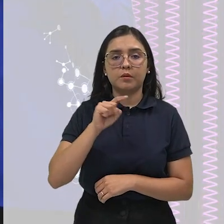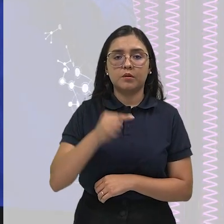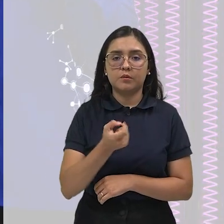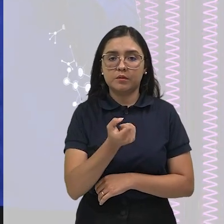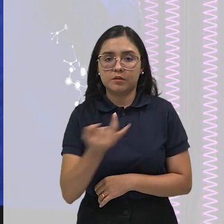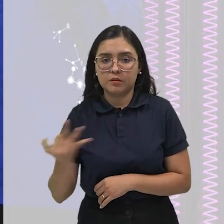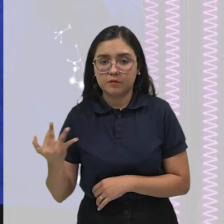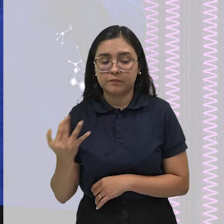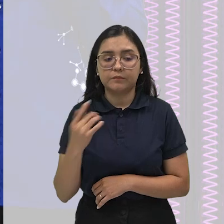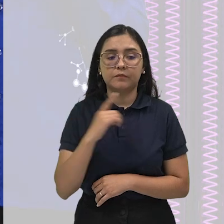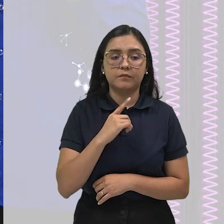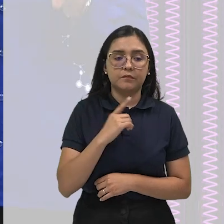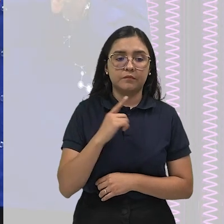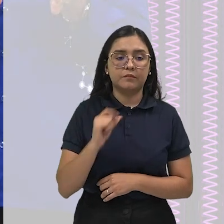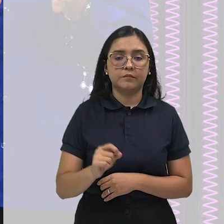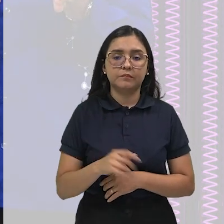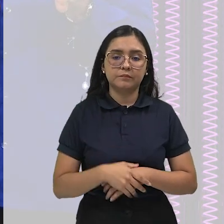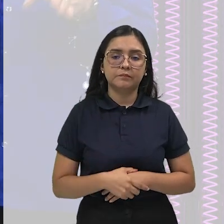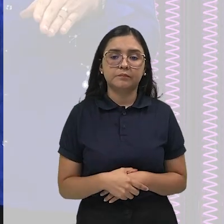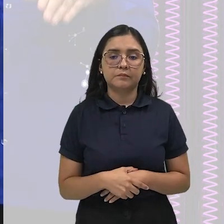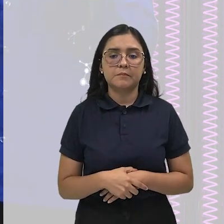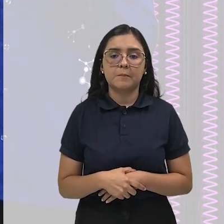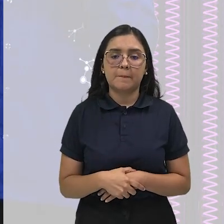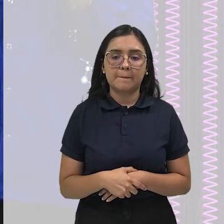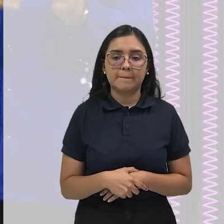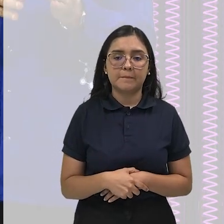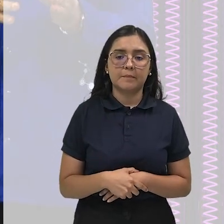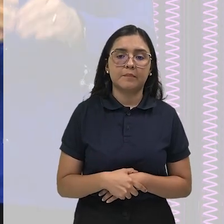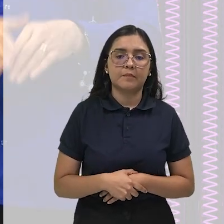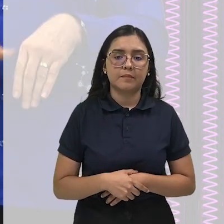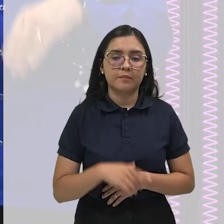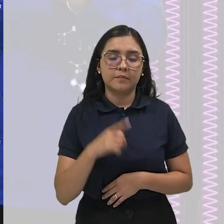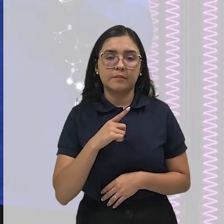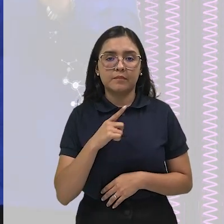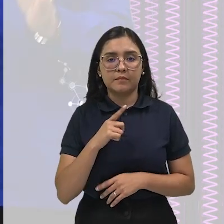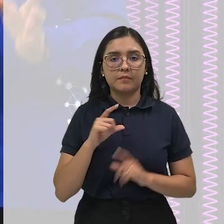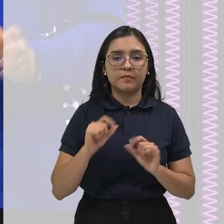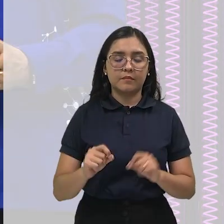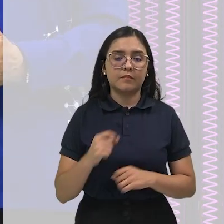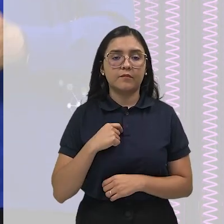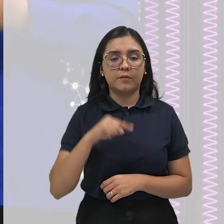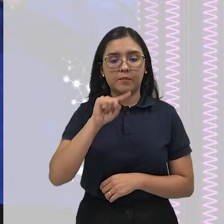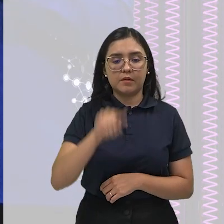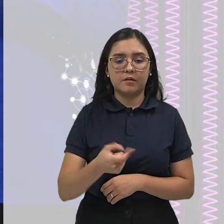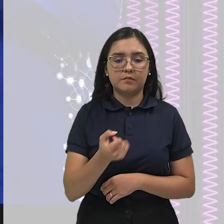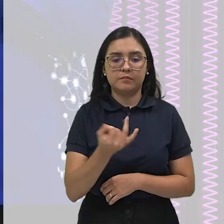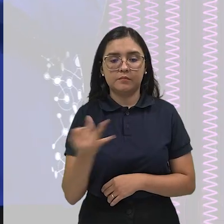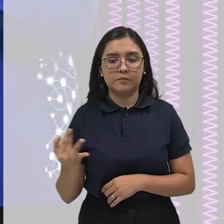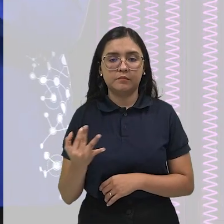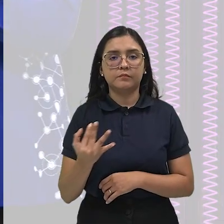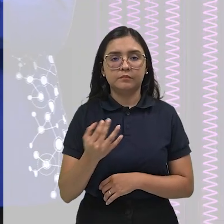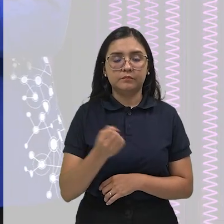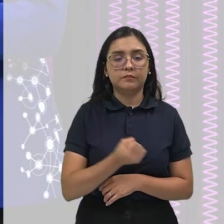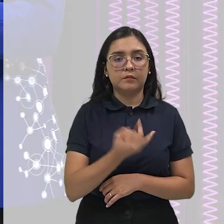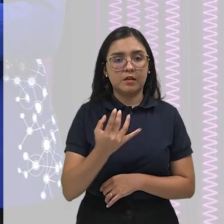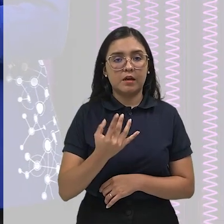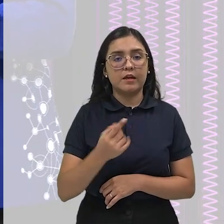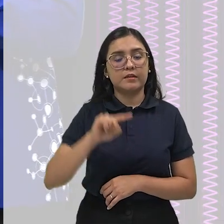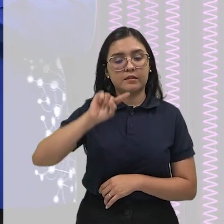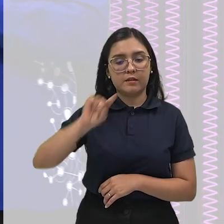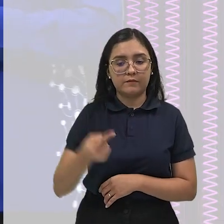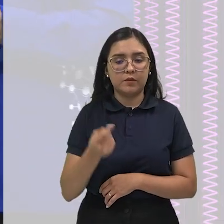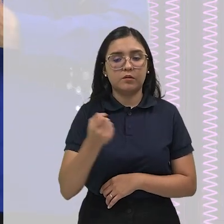Nós vamos ter uma parte que vem antes da vírgula e uma outra parte que vem depois da